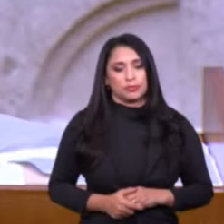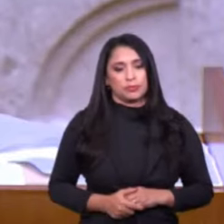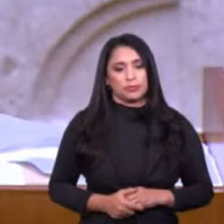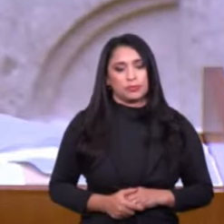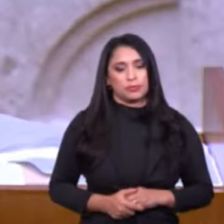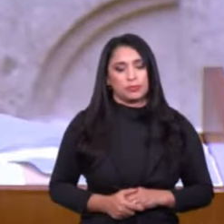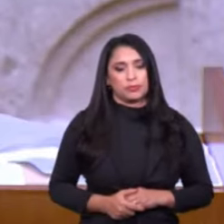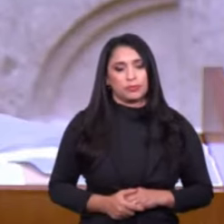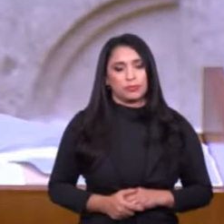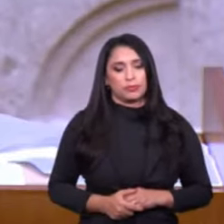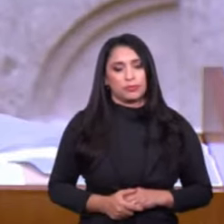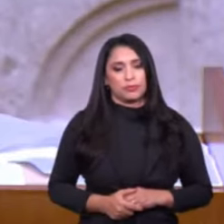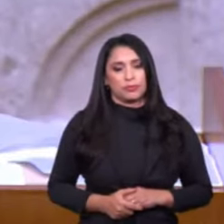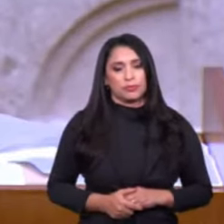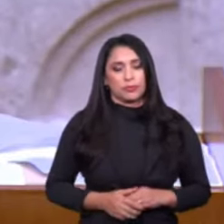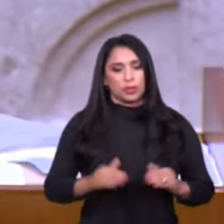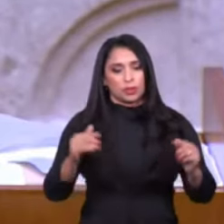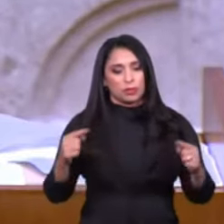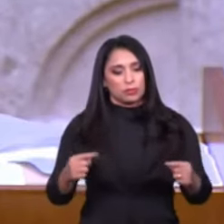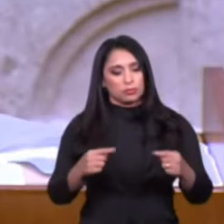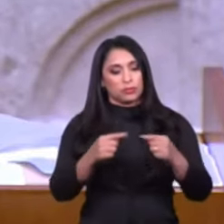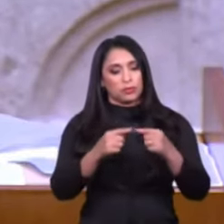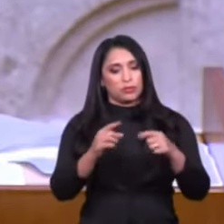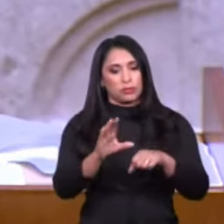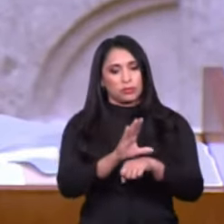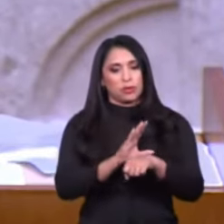que interpretavam conforme a Constituição